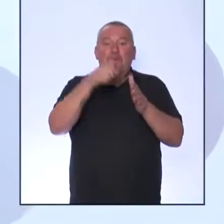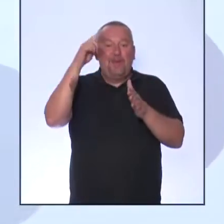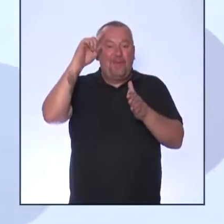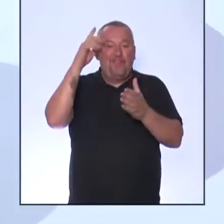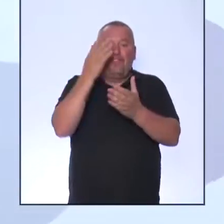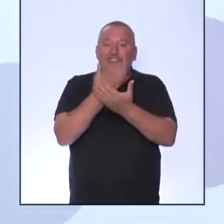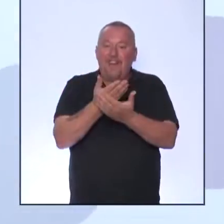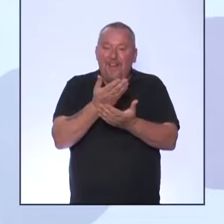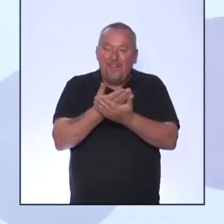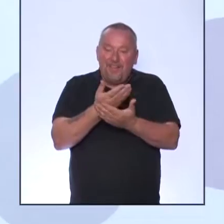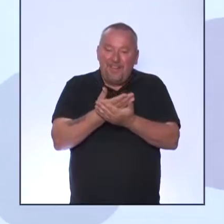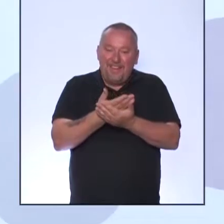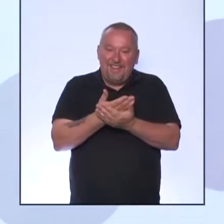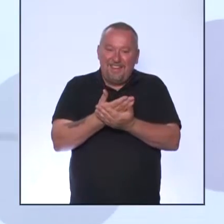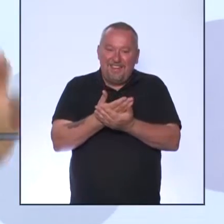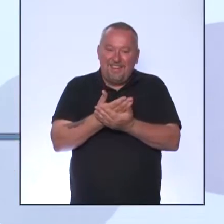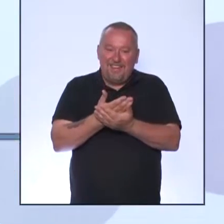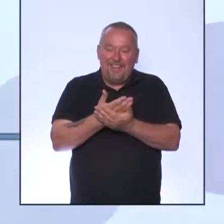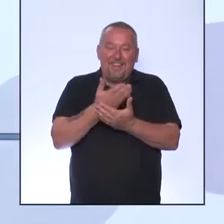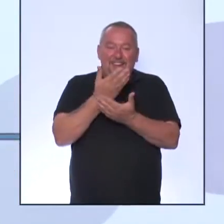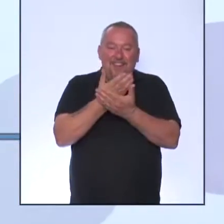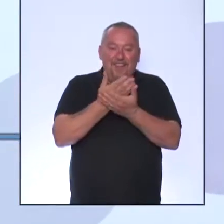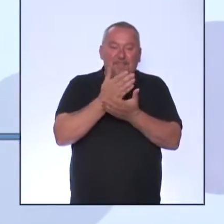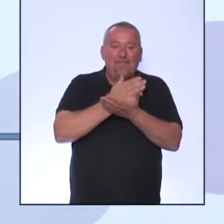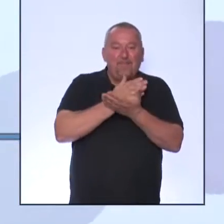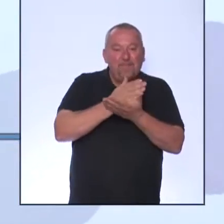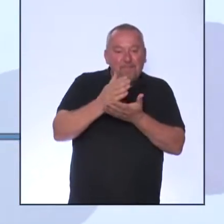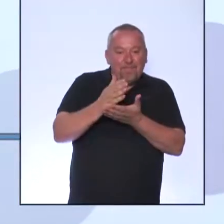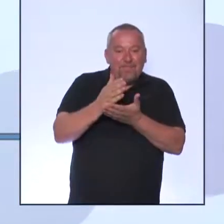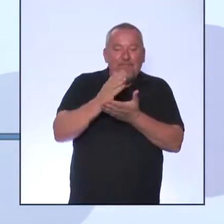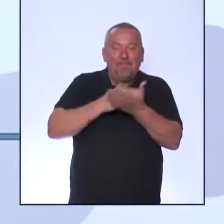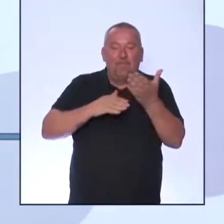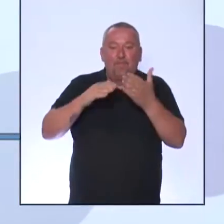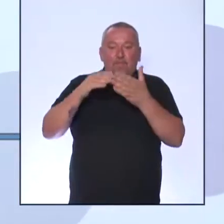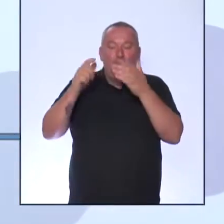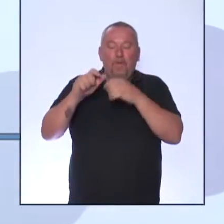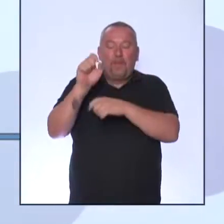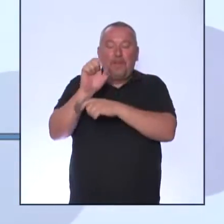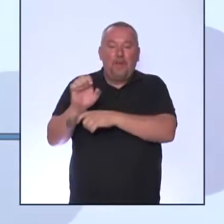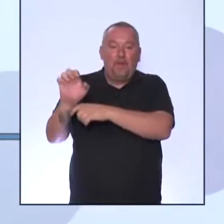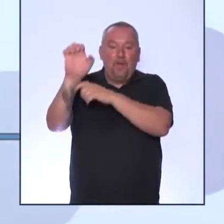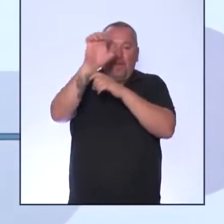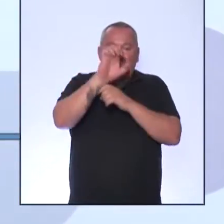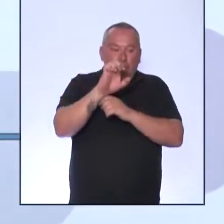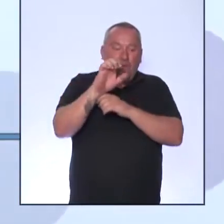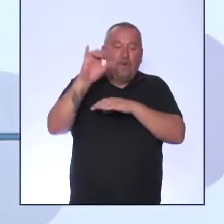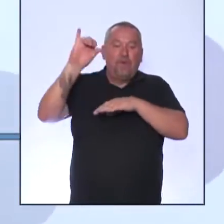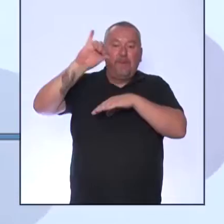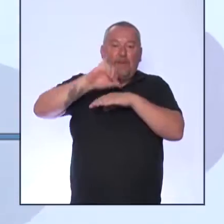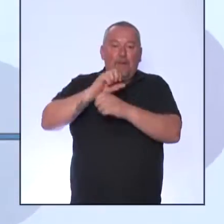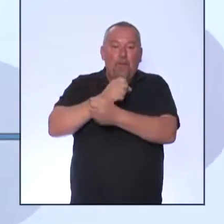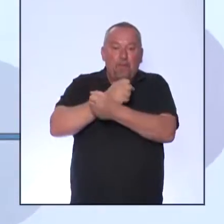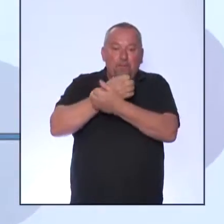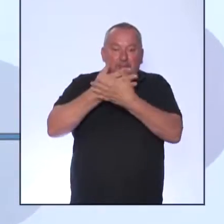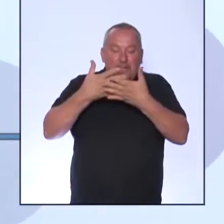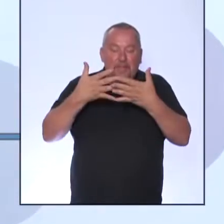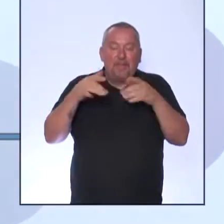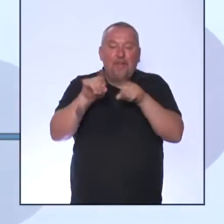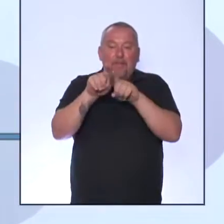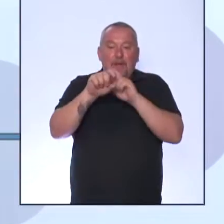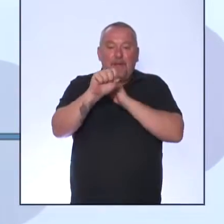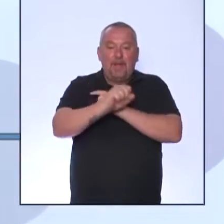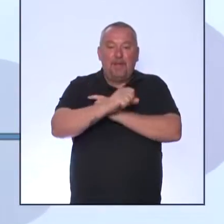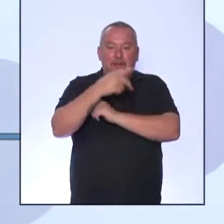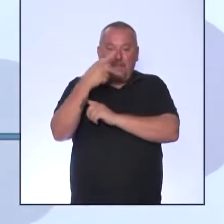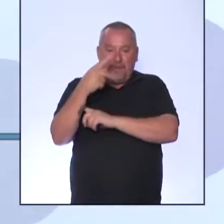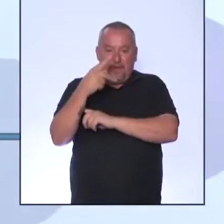aula, né? A aula que está se iniciando em toda a rede estadual pelo Centro de Mídias SP. Então é o momento da gente fazer também os